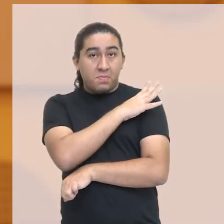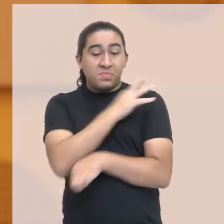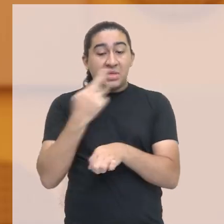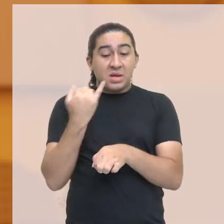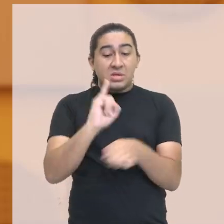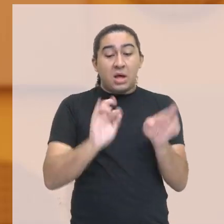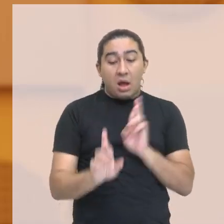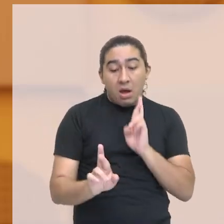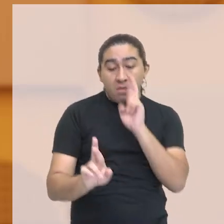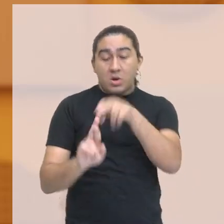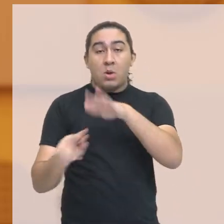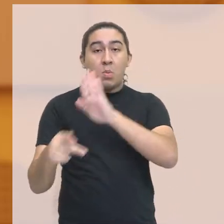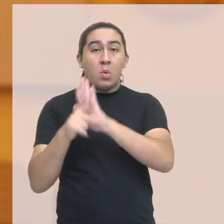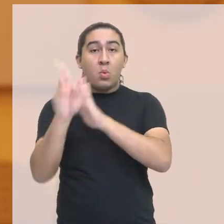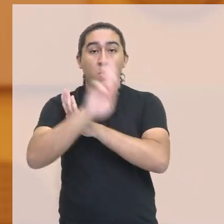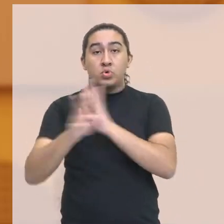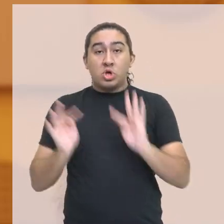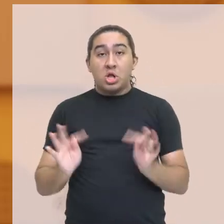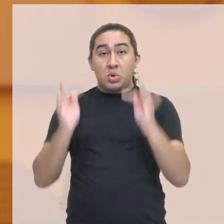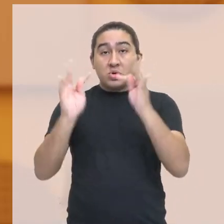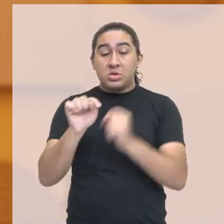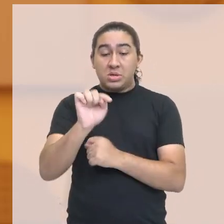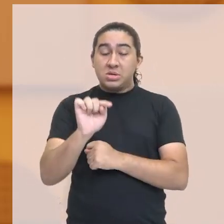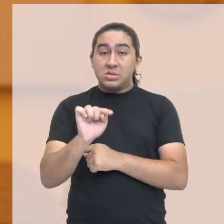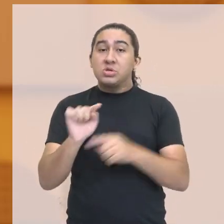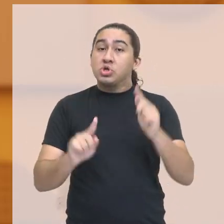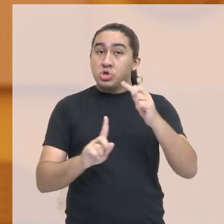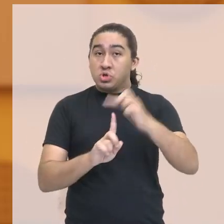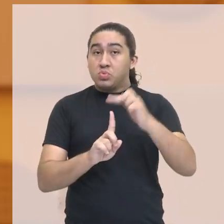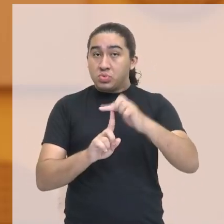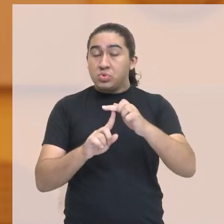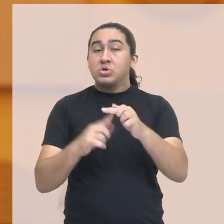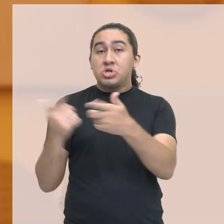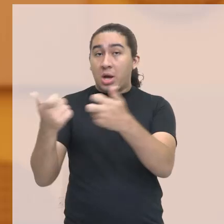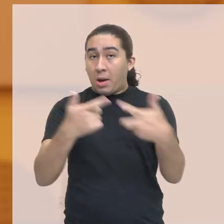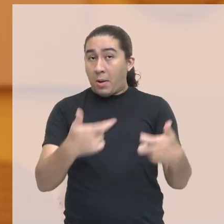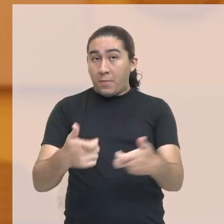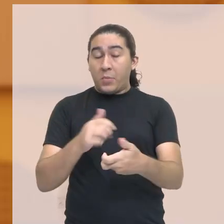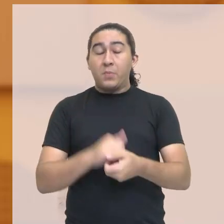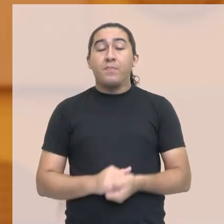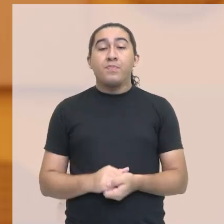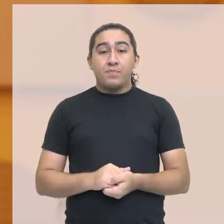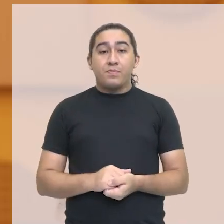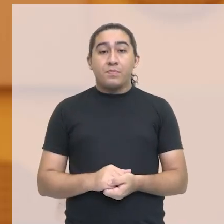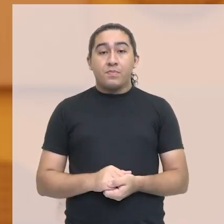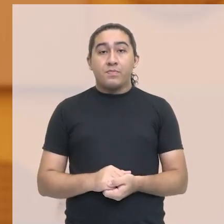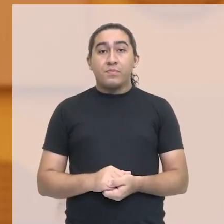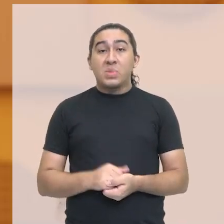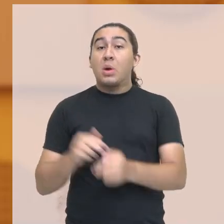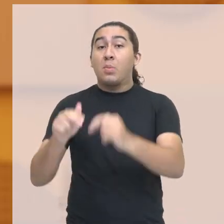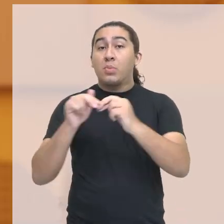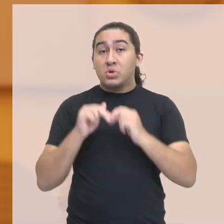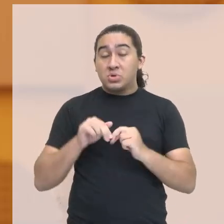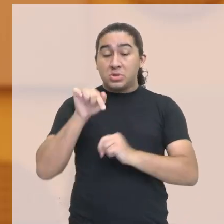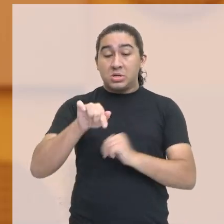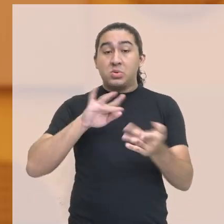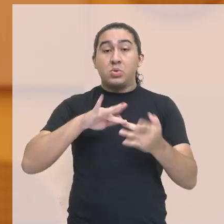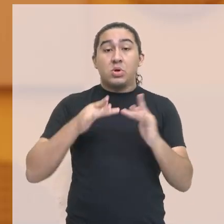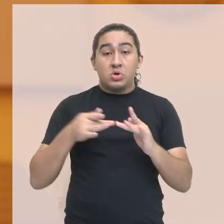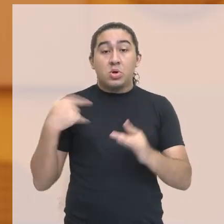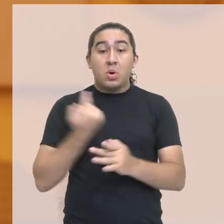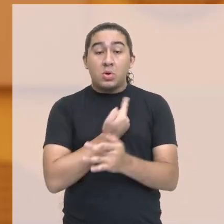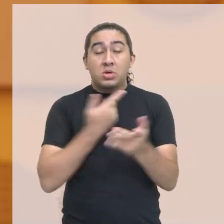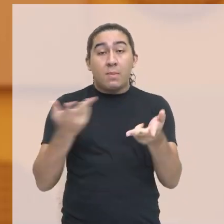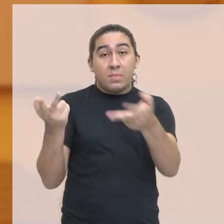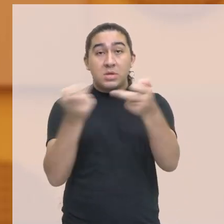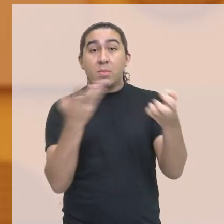ao uso da tecnologia de armas nucleares, ok? Nesse contexto ainda de Segunda Guerra Mundial, vamos